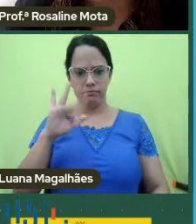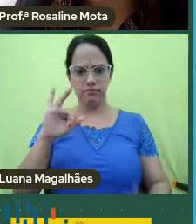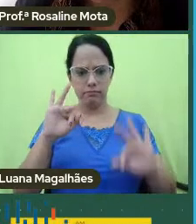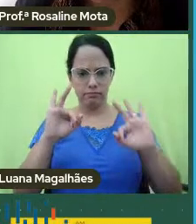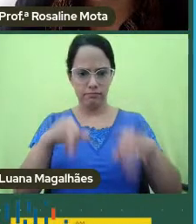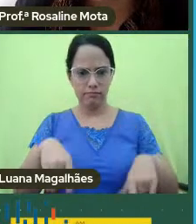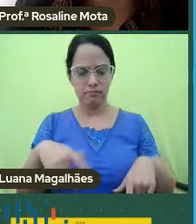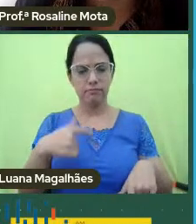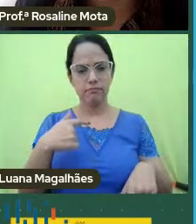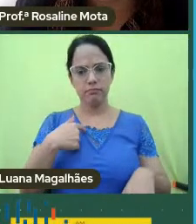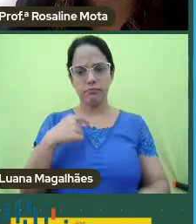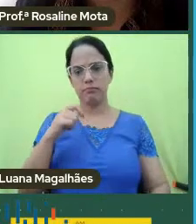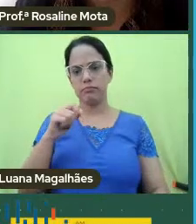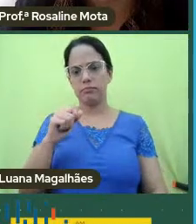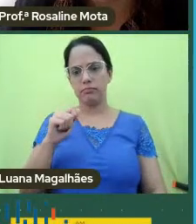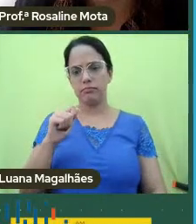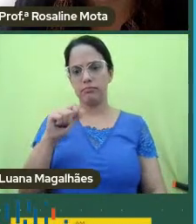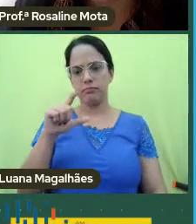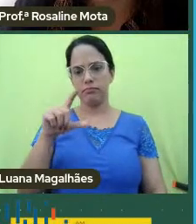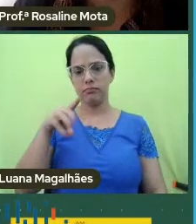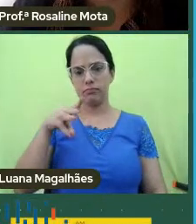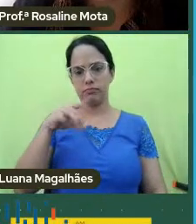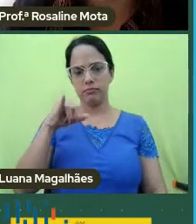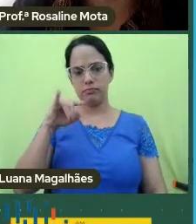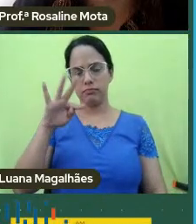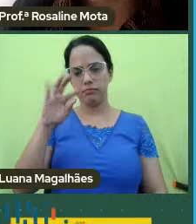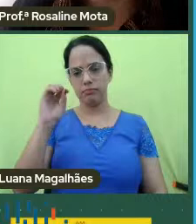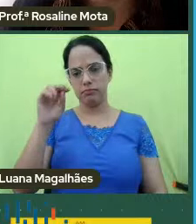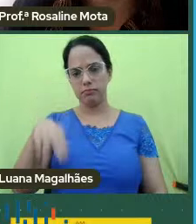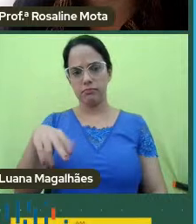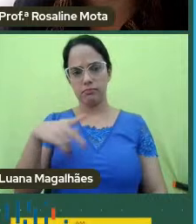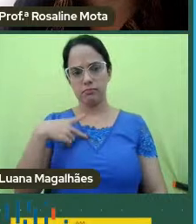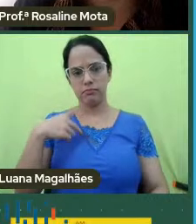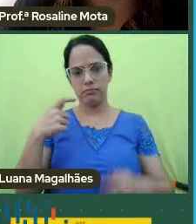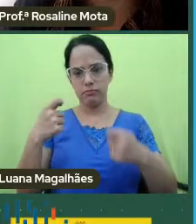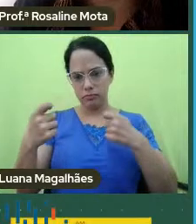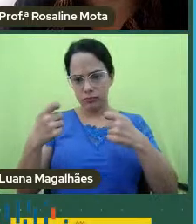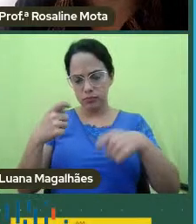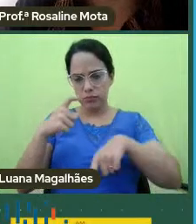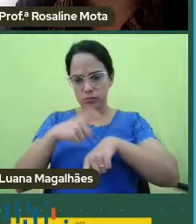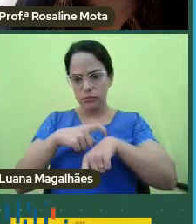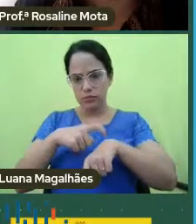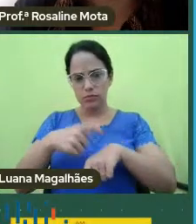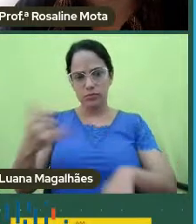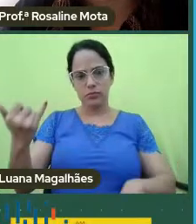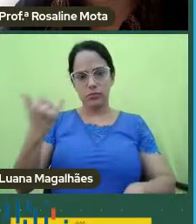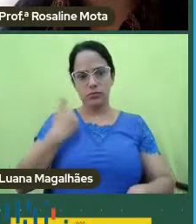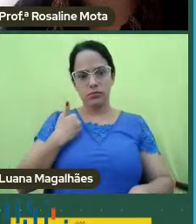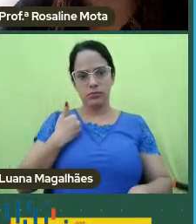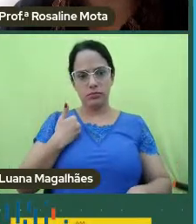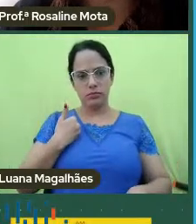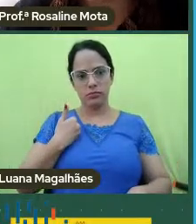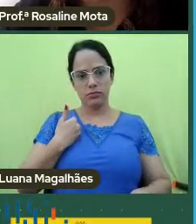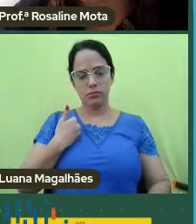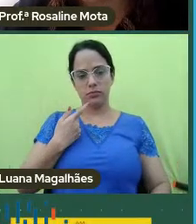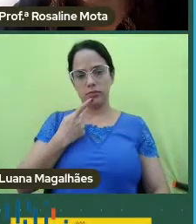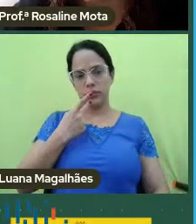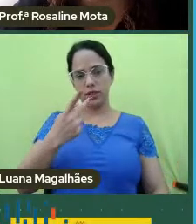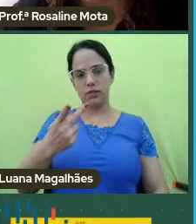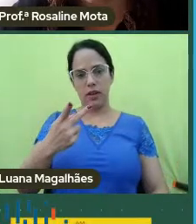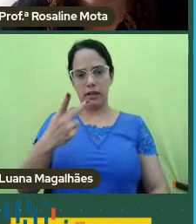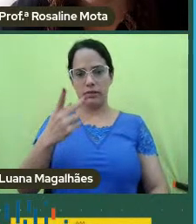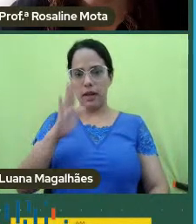porque o Hamilton não está controlando o tempo, mas se ele tivesse, ele já dizia, segura essa mulher, né?